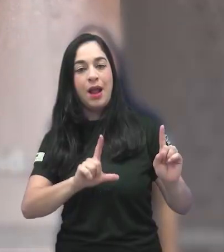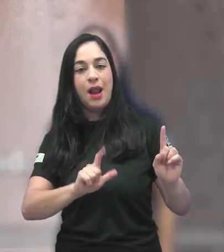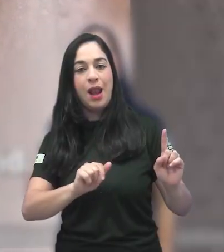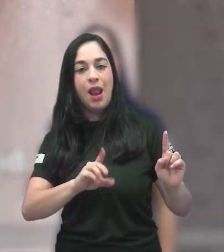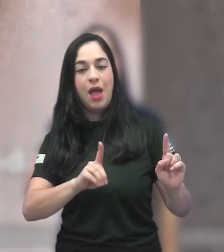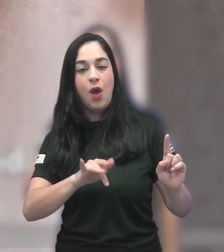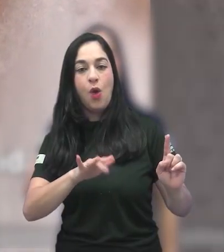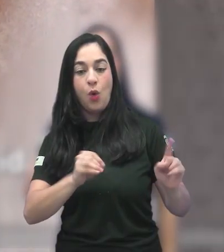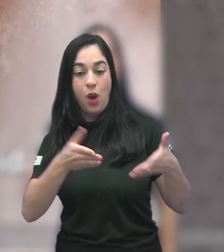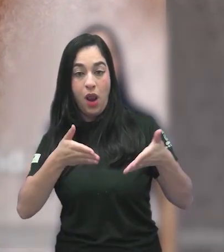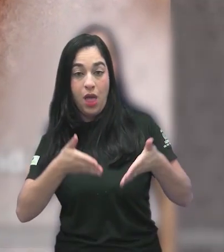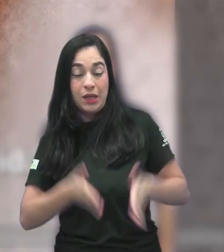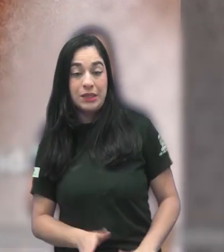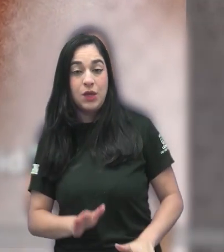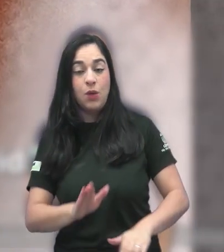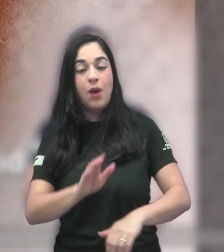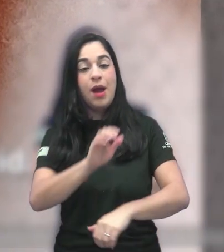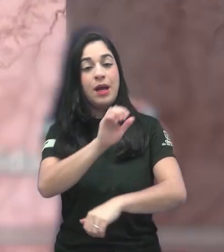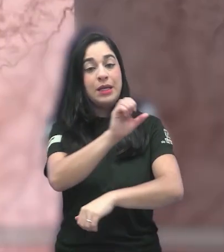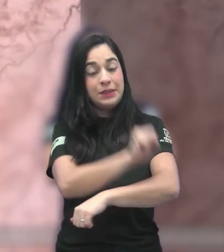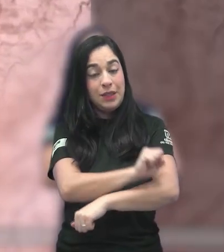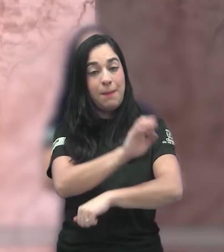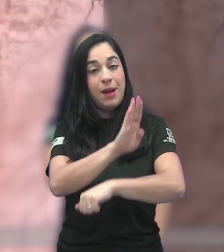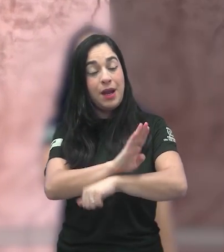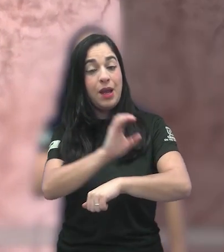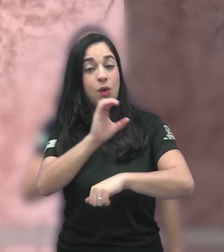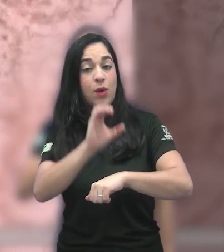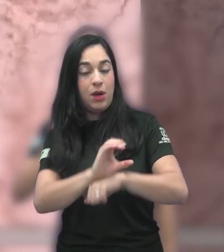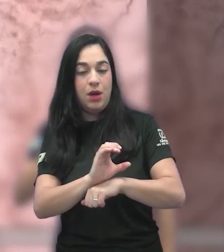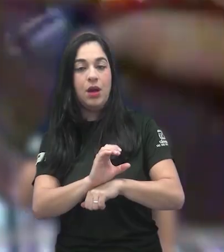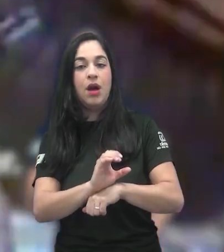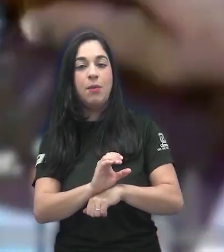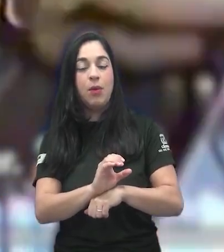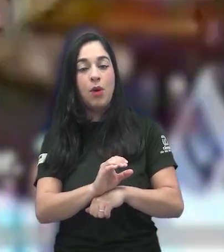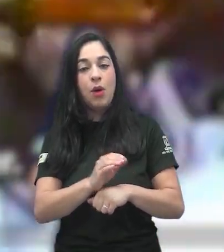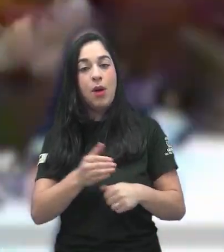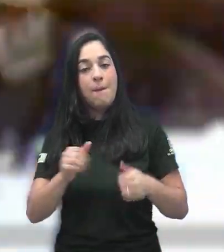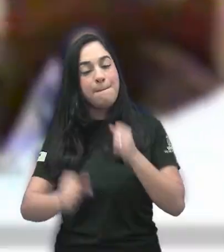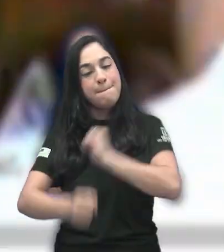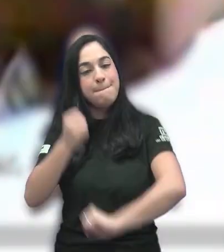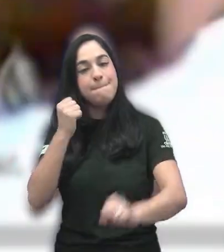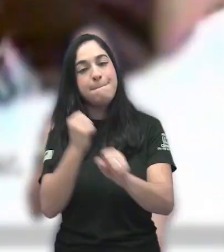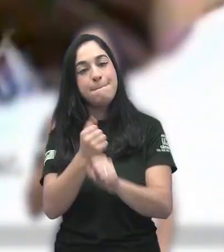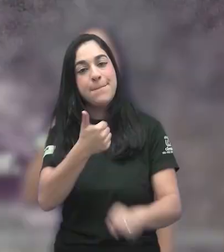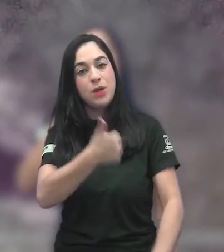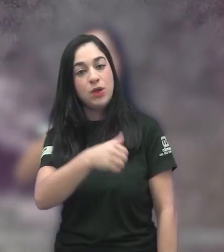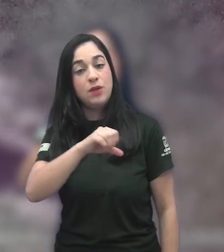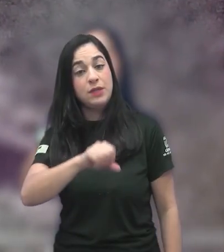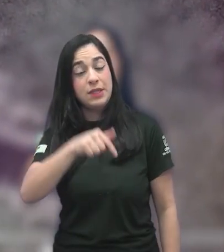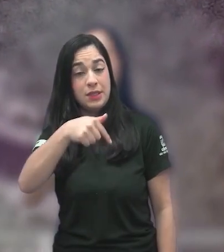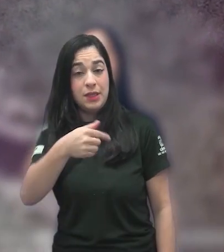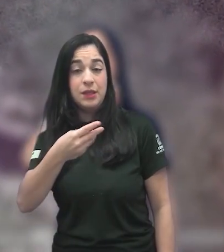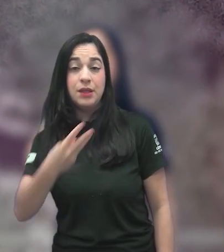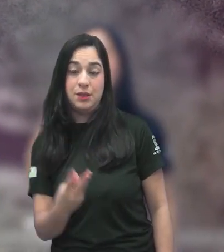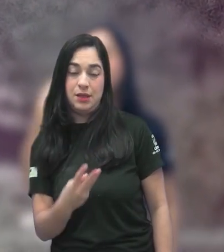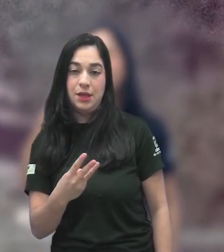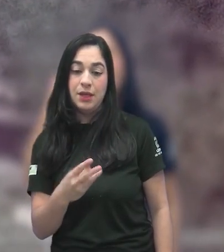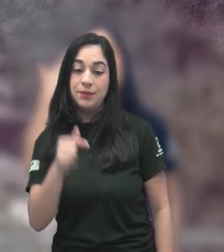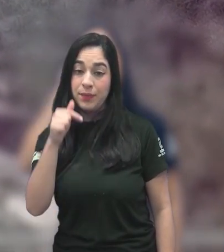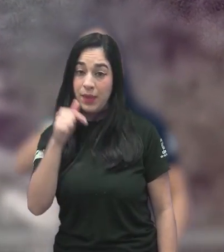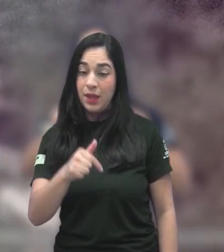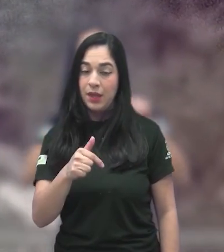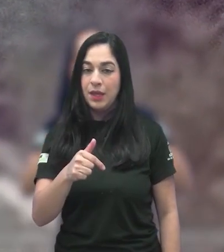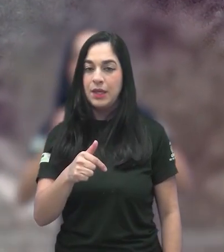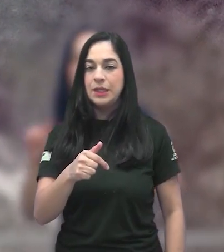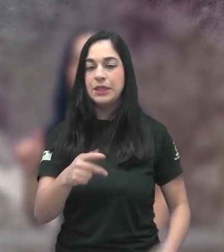política. Cláudio Batista da Silva Júnior nasceu em São Bernardo do Campo, ABC Paulista, em